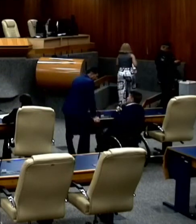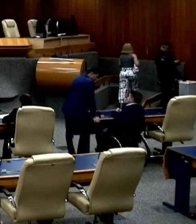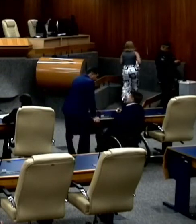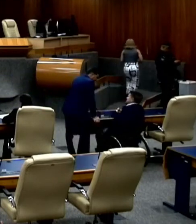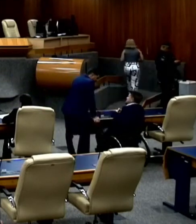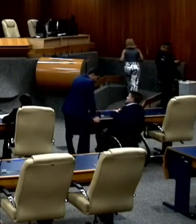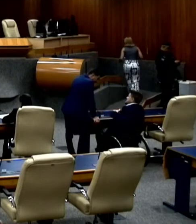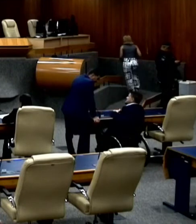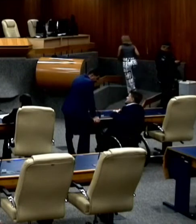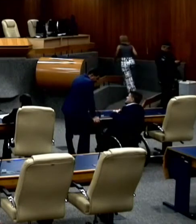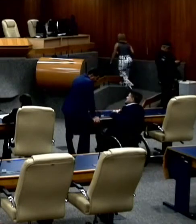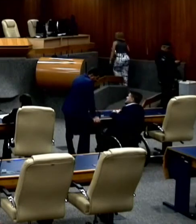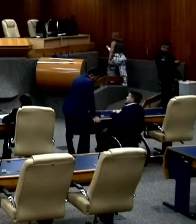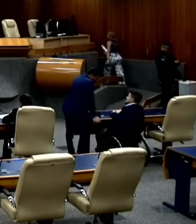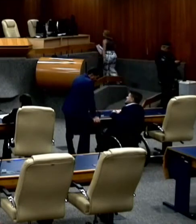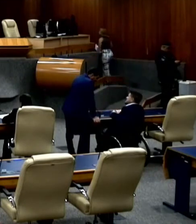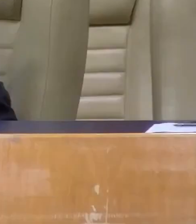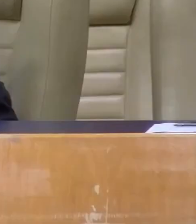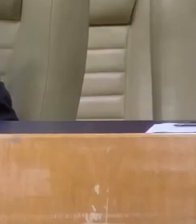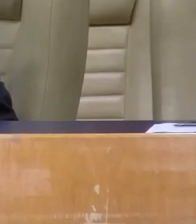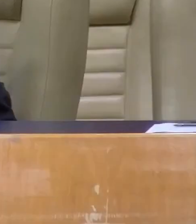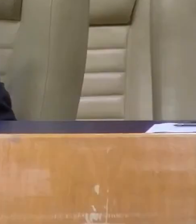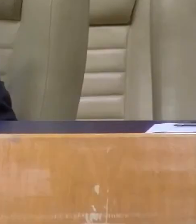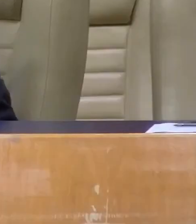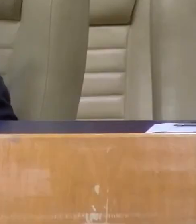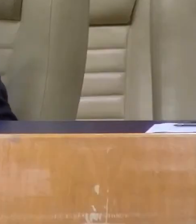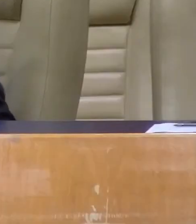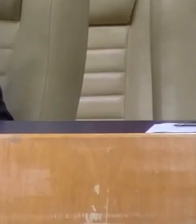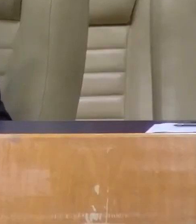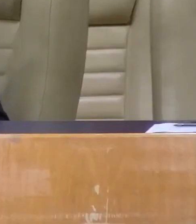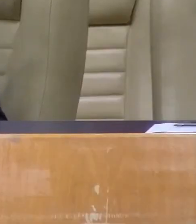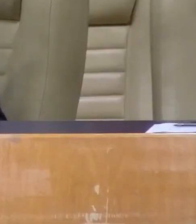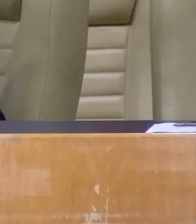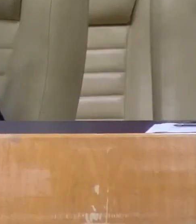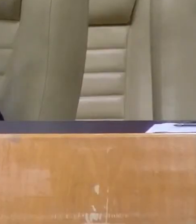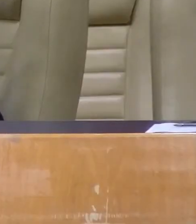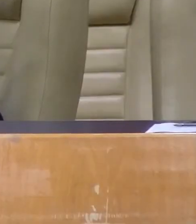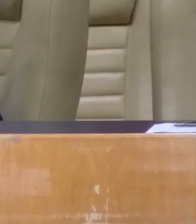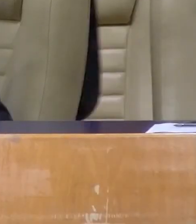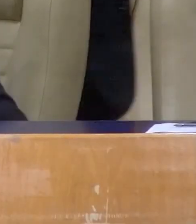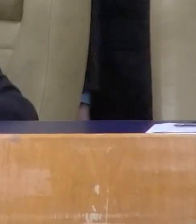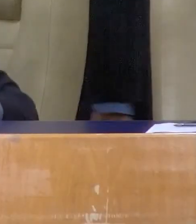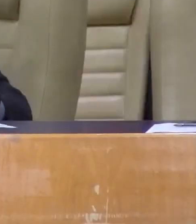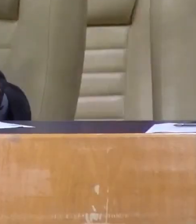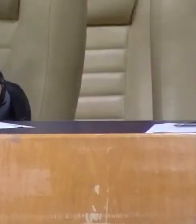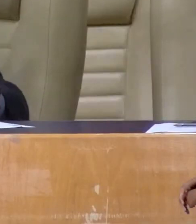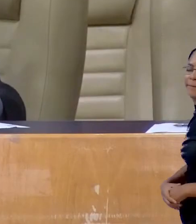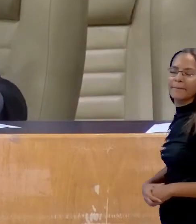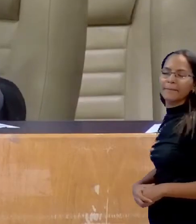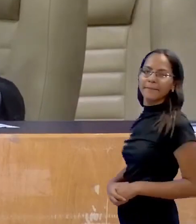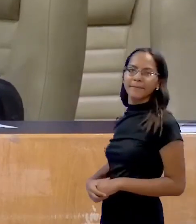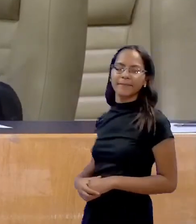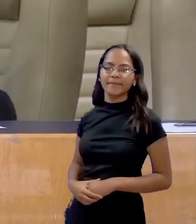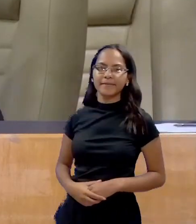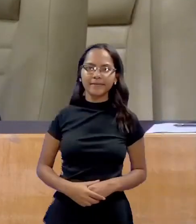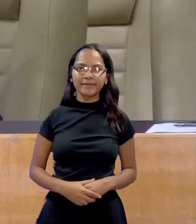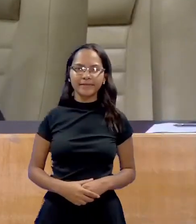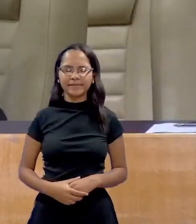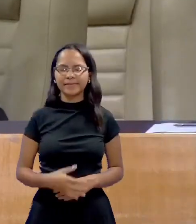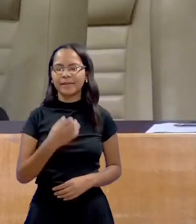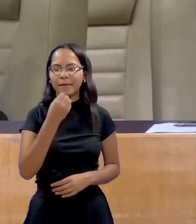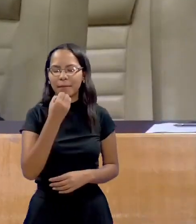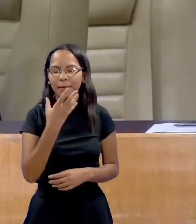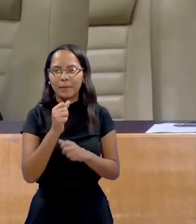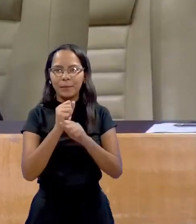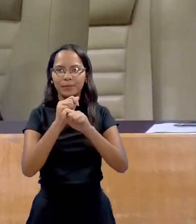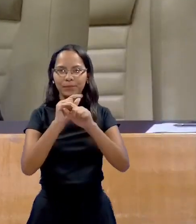Desejar também e dar o meu muito bom dia, uma vez que essa casa é a casa do povo, a todos que